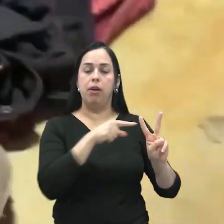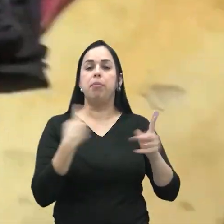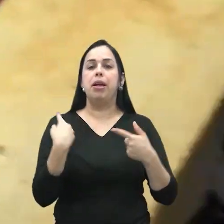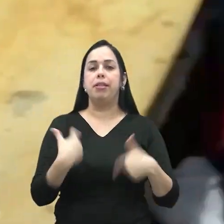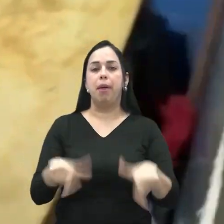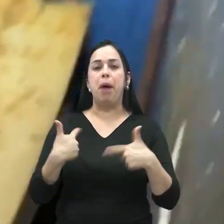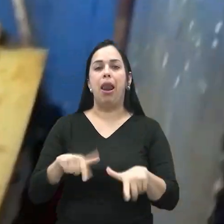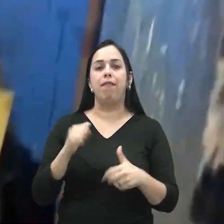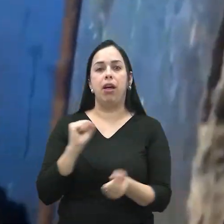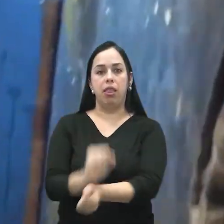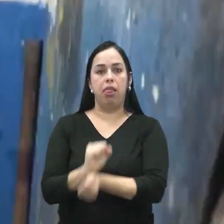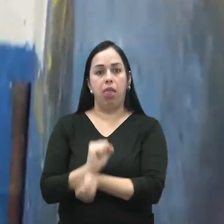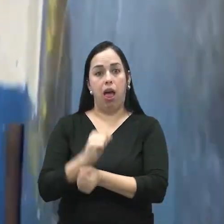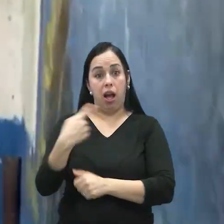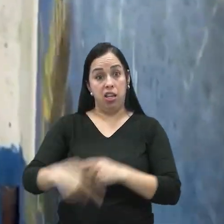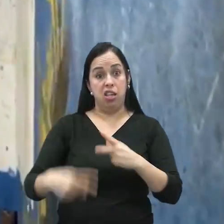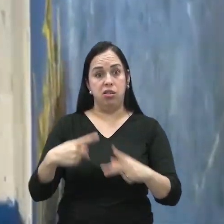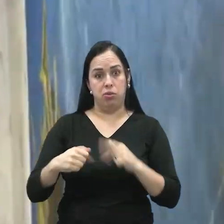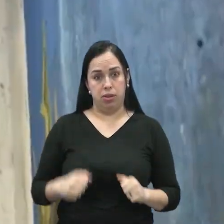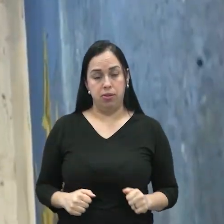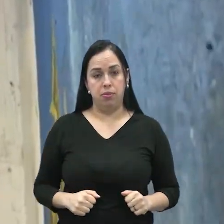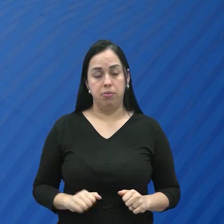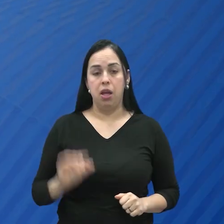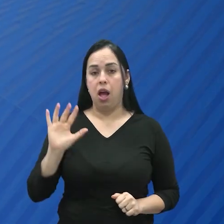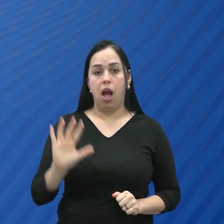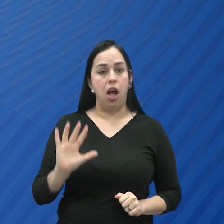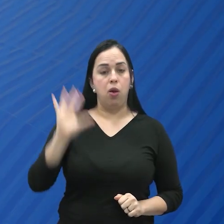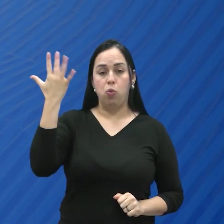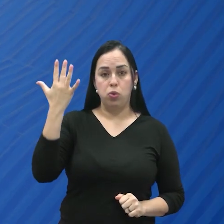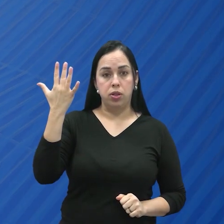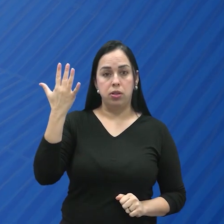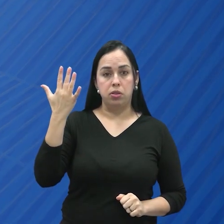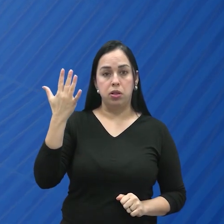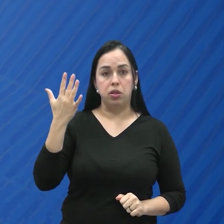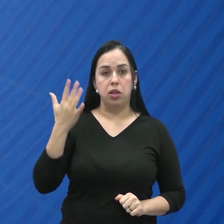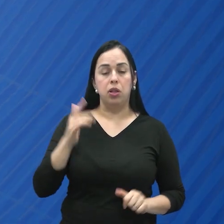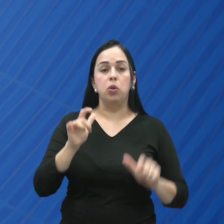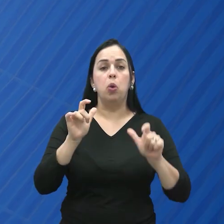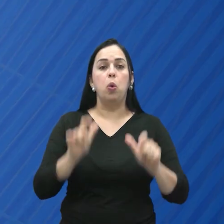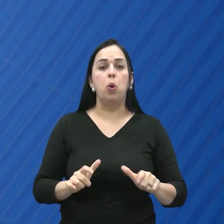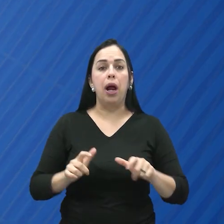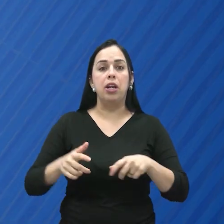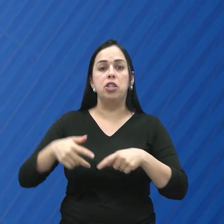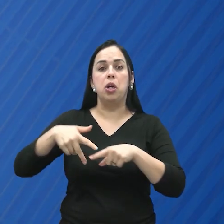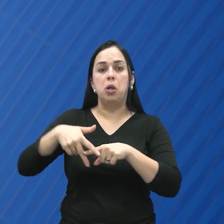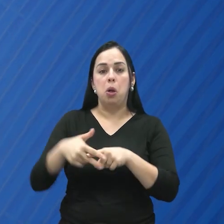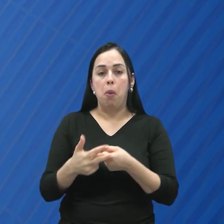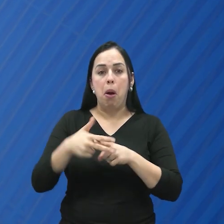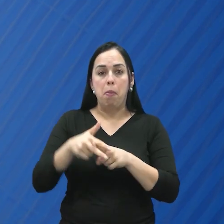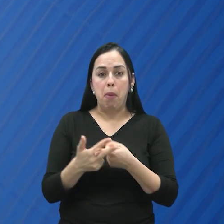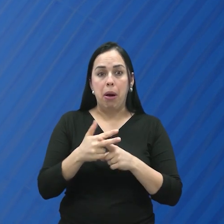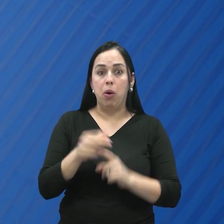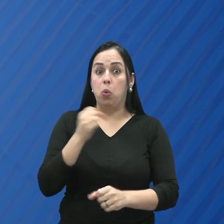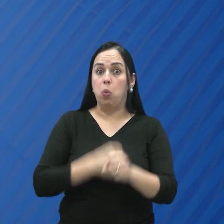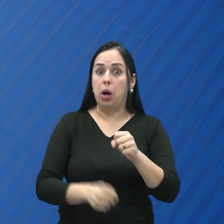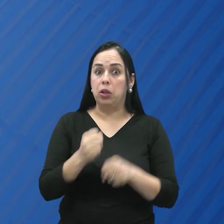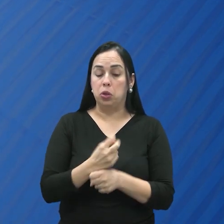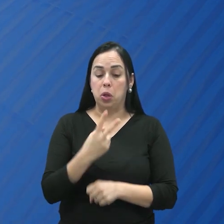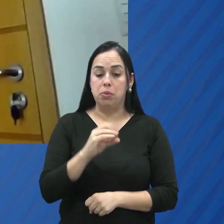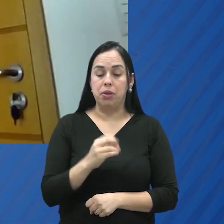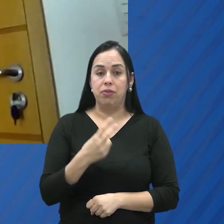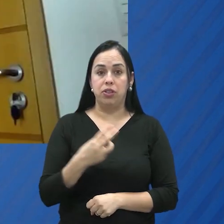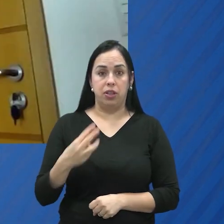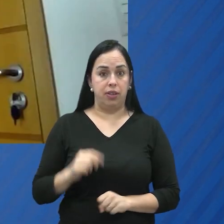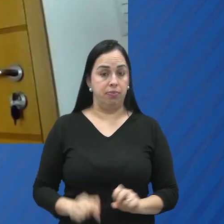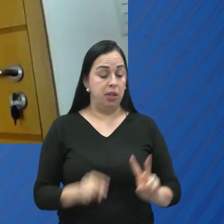trabalho análogo à escravidão em São José dos Campos. O episódio aconteceu em uma borracharia no ano de